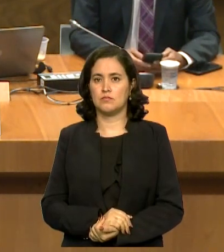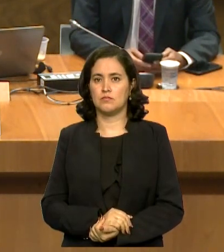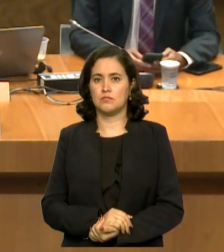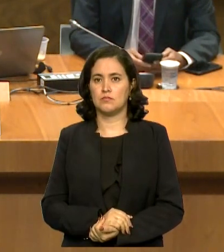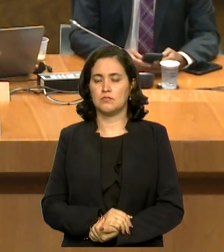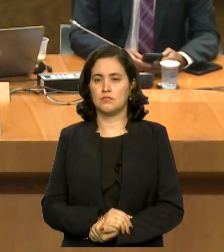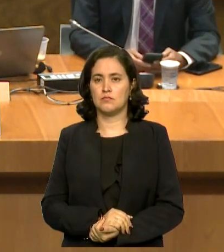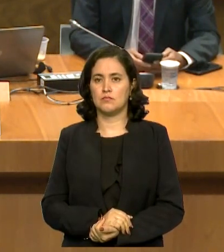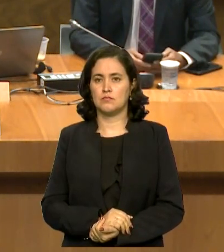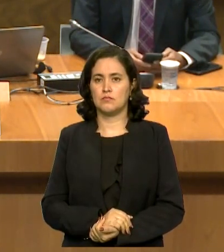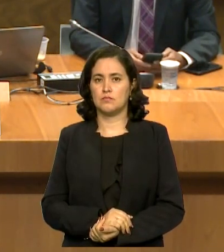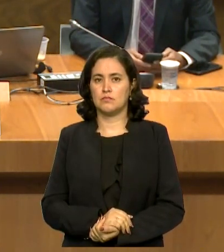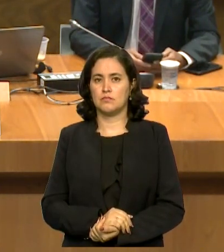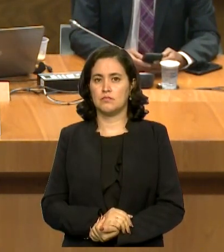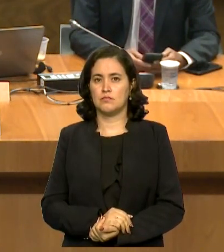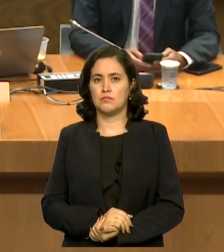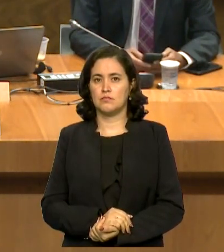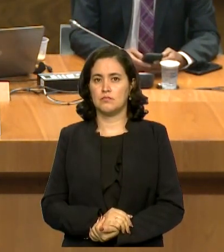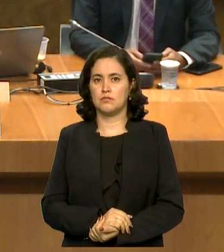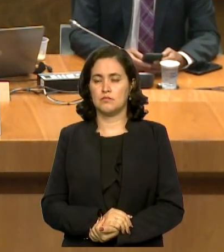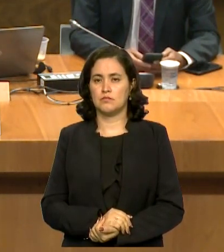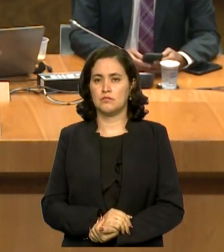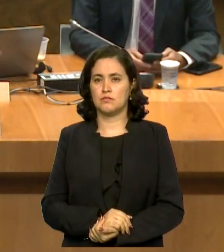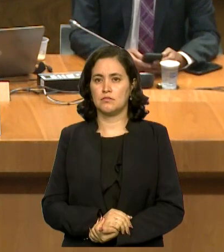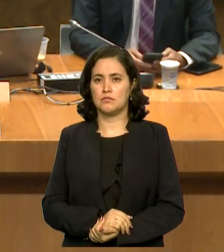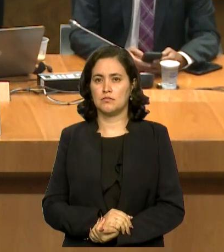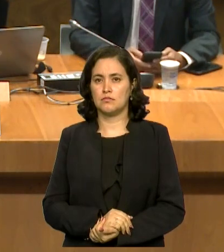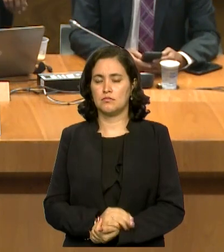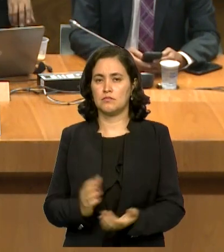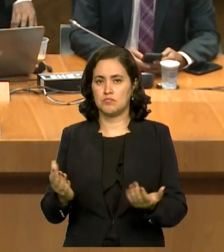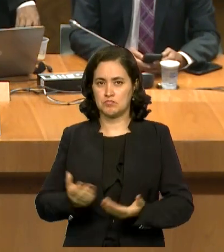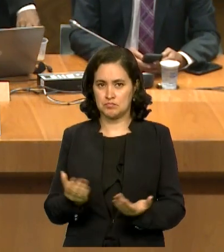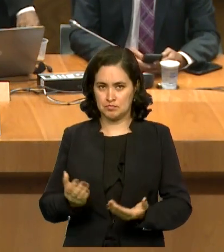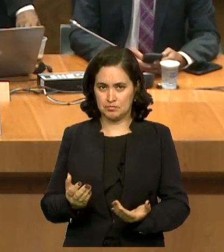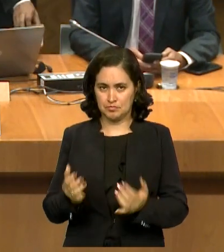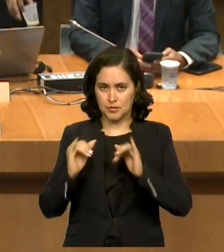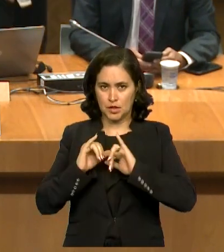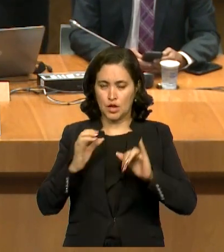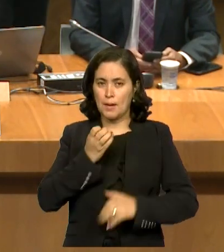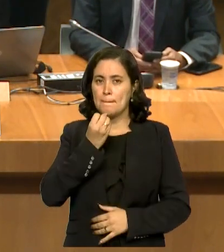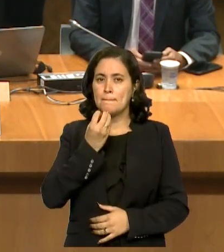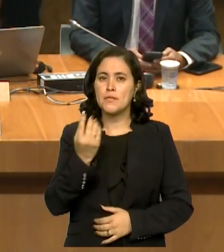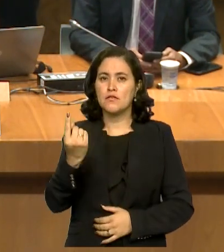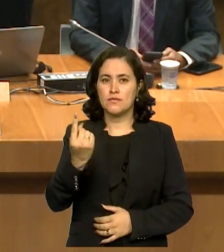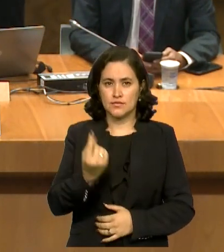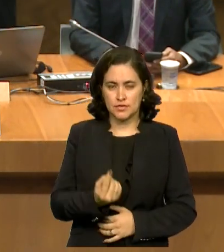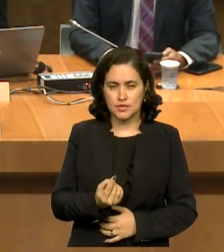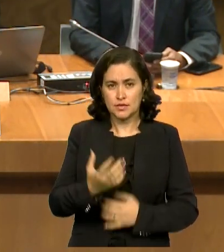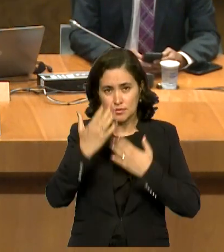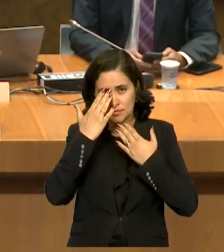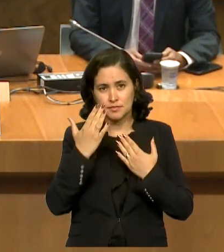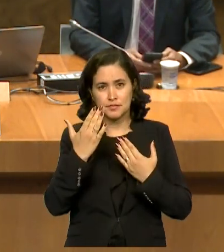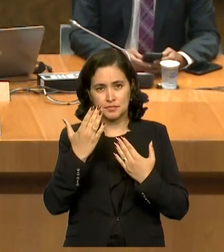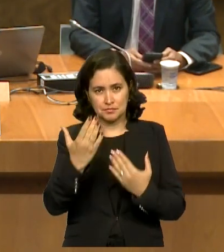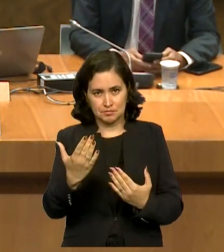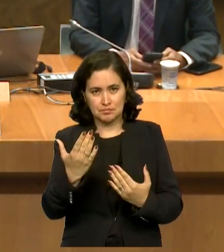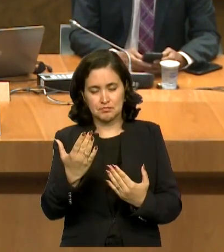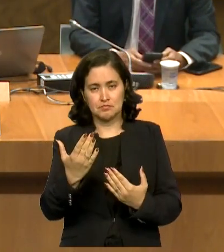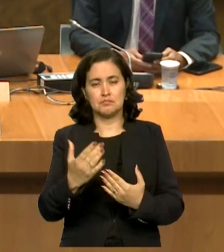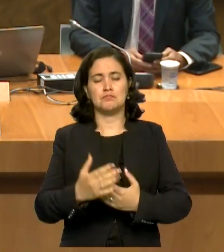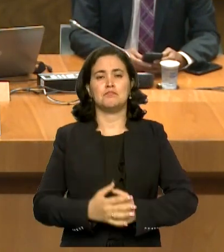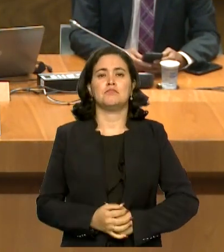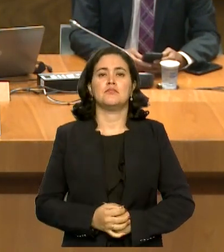Quero registrar aqui e agradecer, em nome da